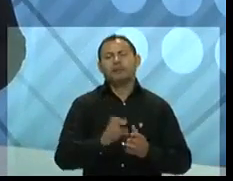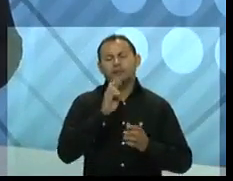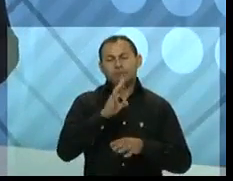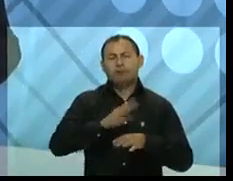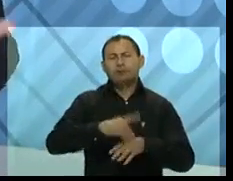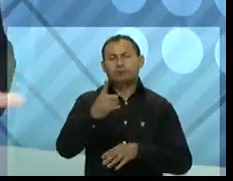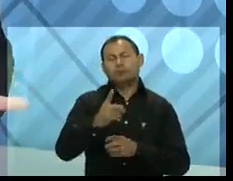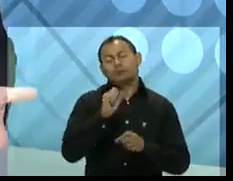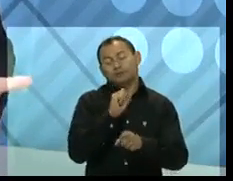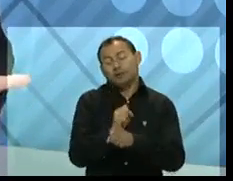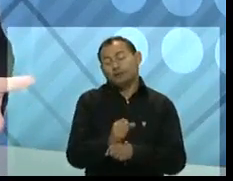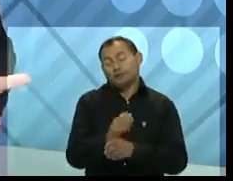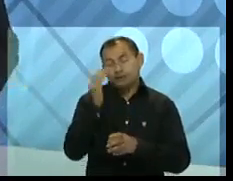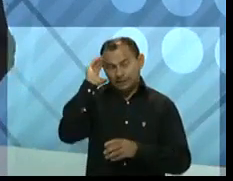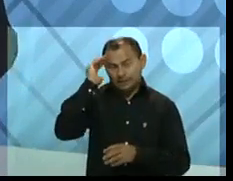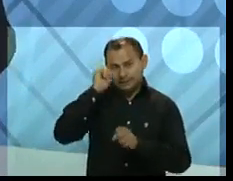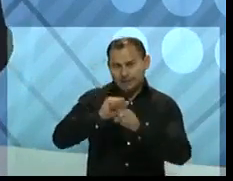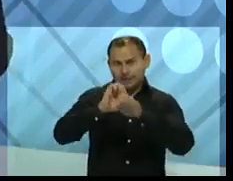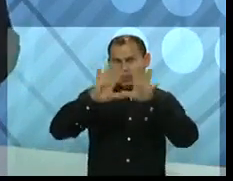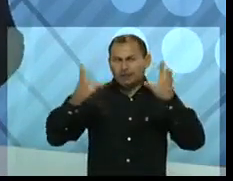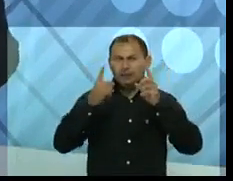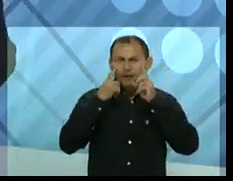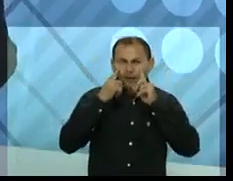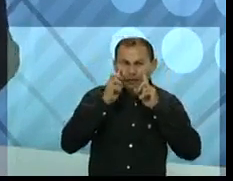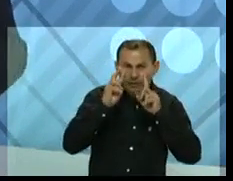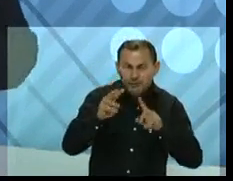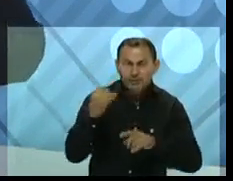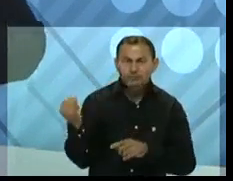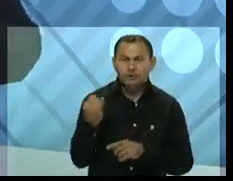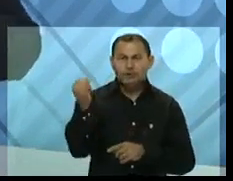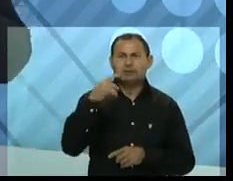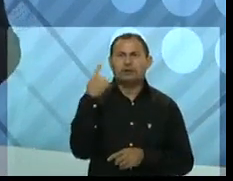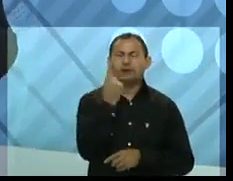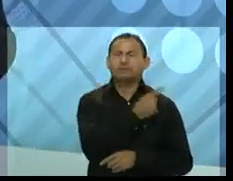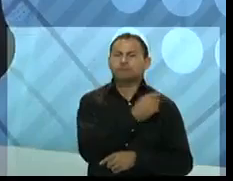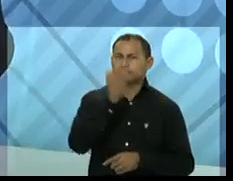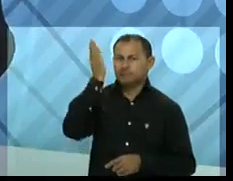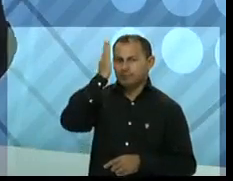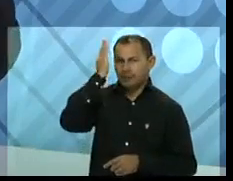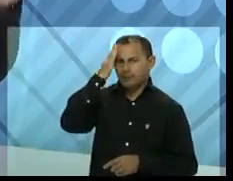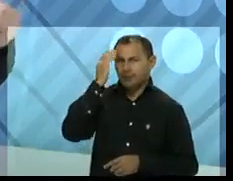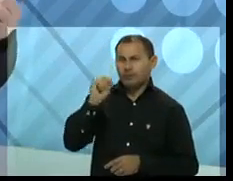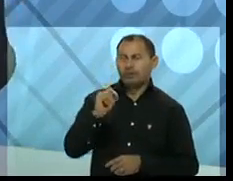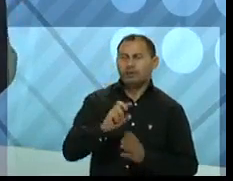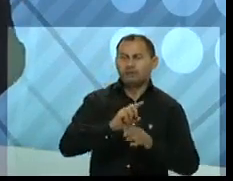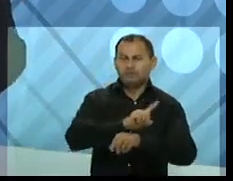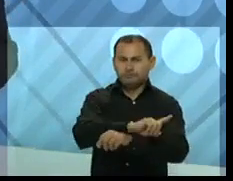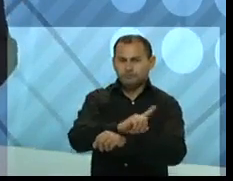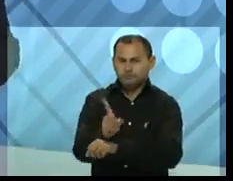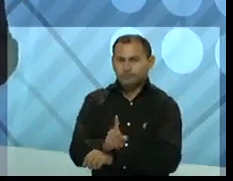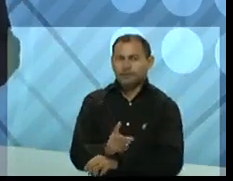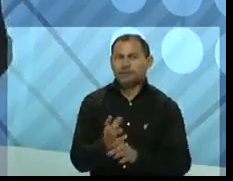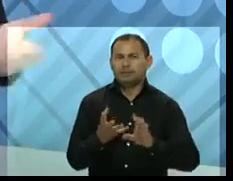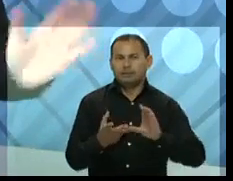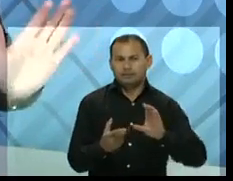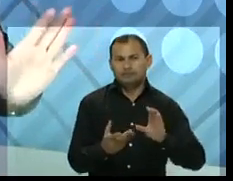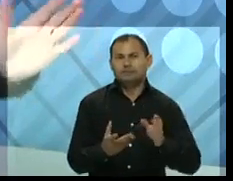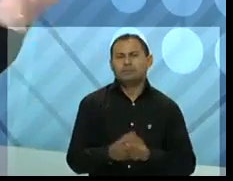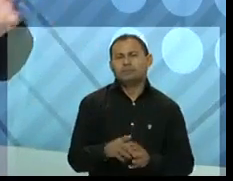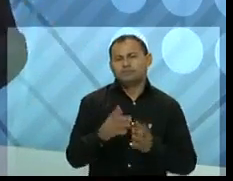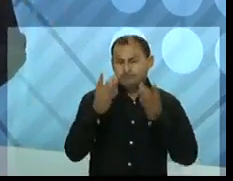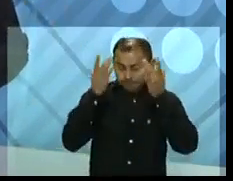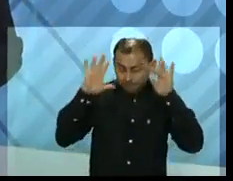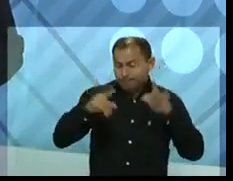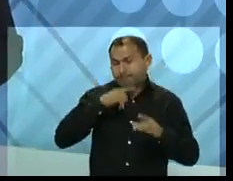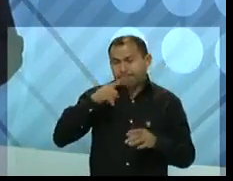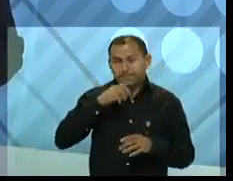situação. Espero que tenha ficado claro. Você viu a importância de nós saber aí o que é a velocidade, o que é a aceleração? Se eu não sei, eu